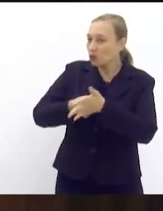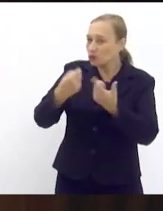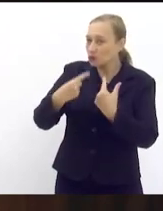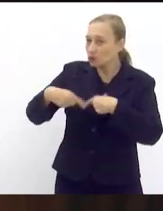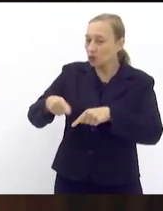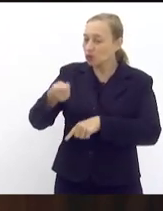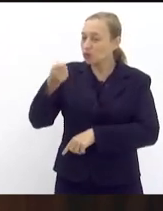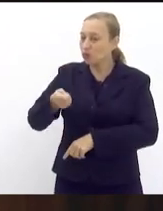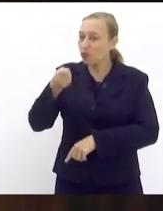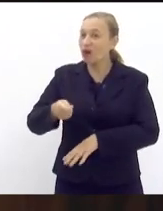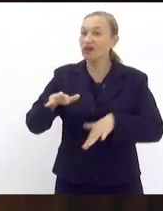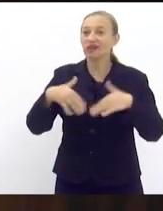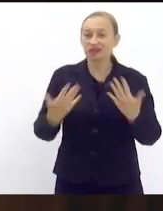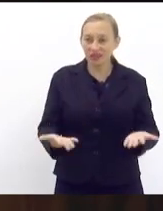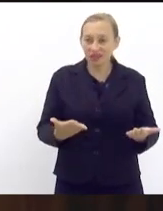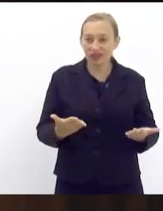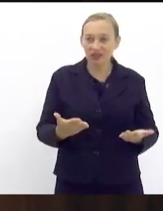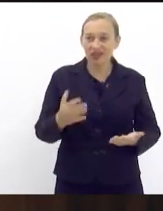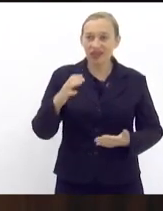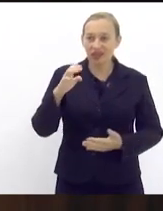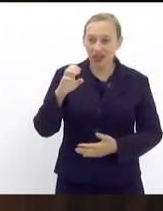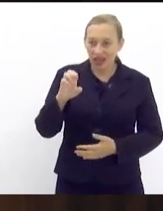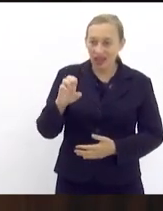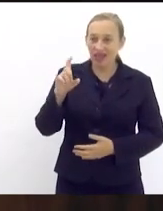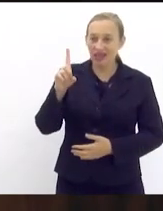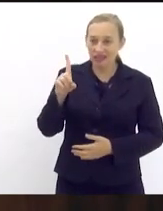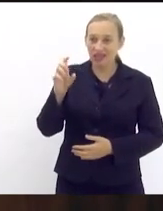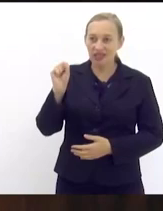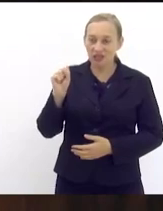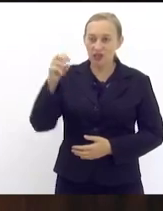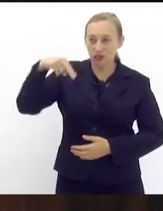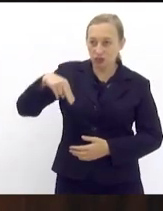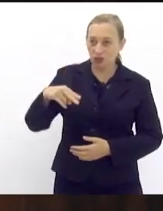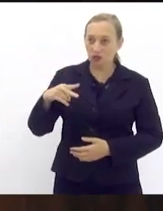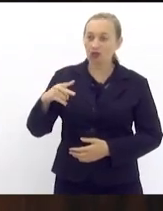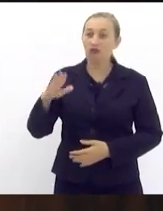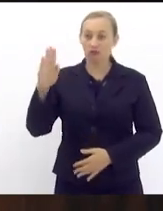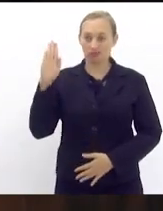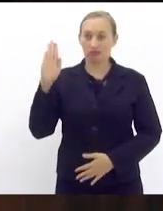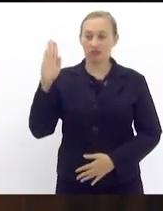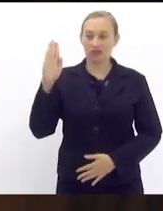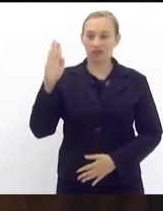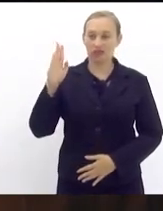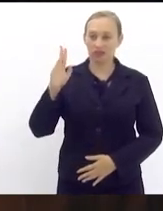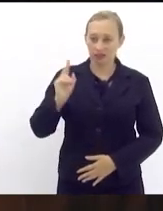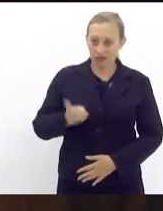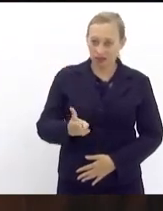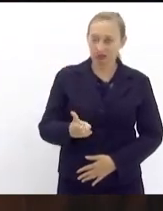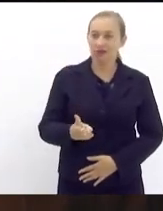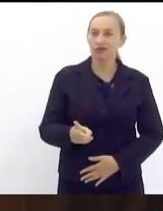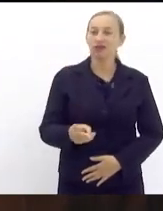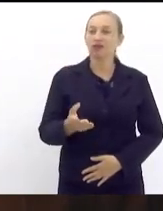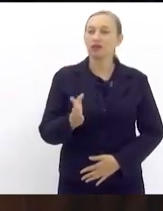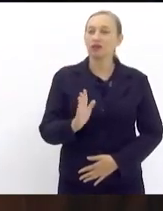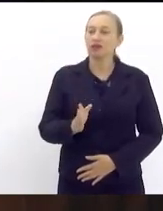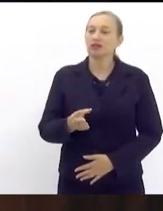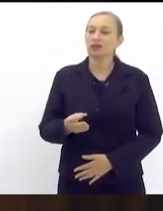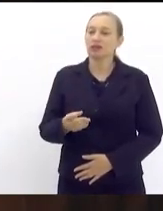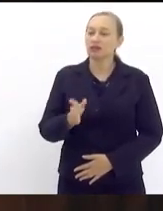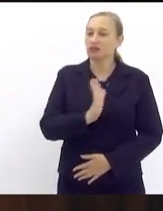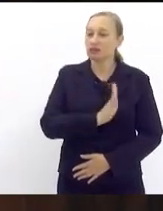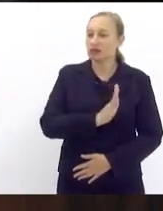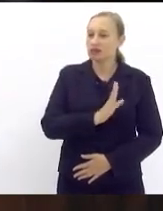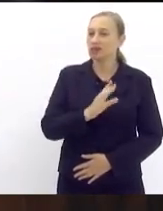autoritarismo então Edson Luiz está presente em cada jovem que não se cala e certamente está presente no coração de vossa